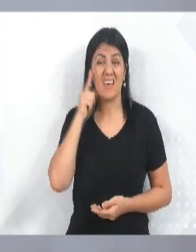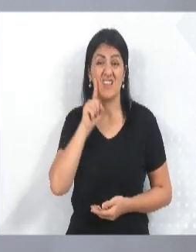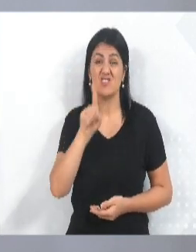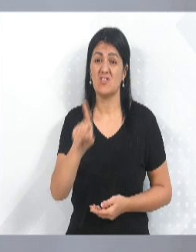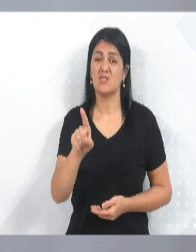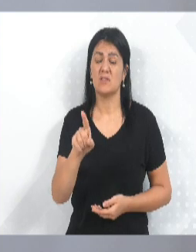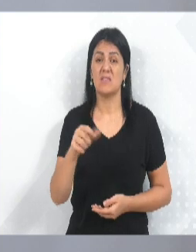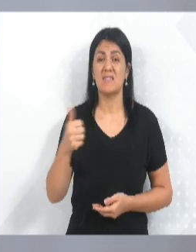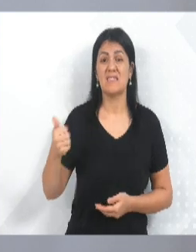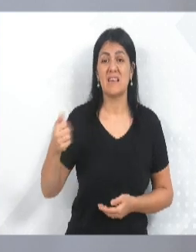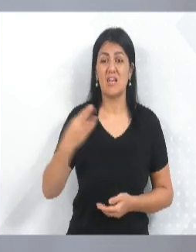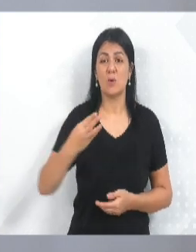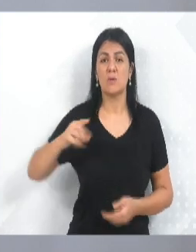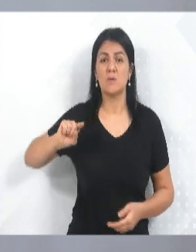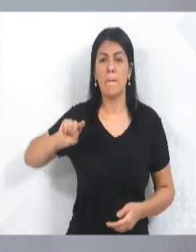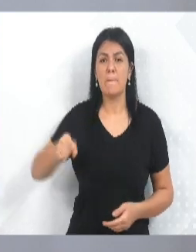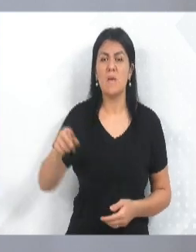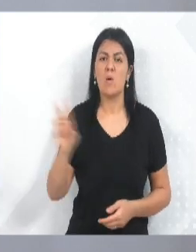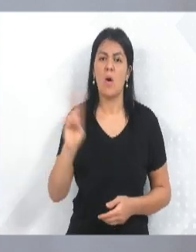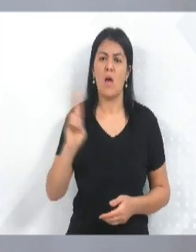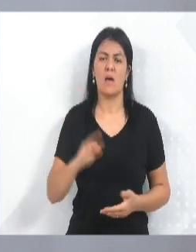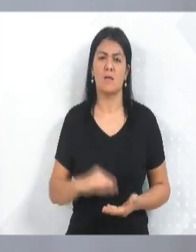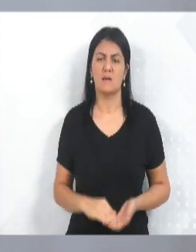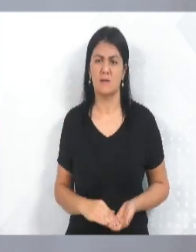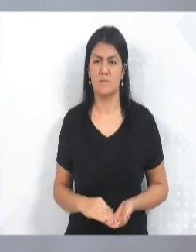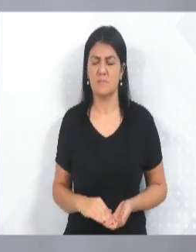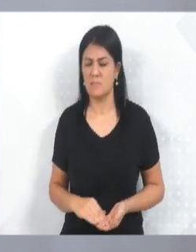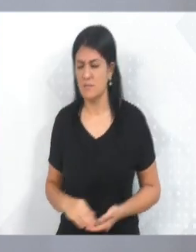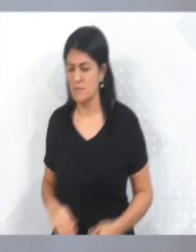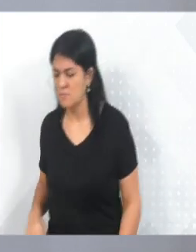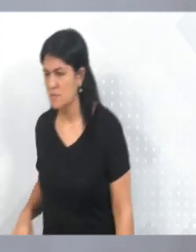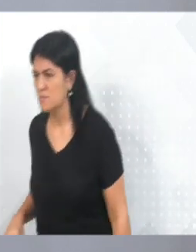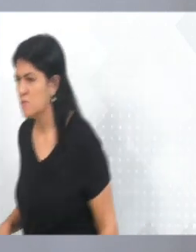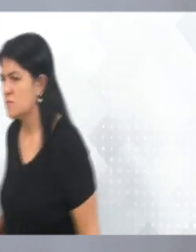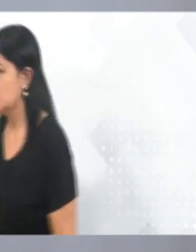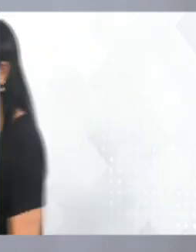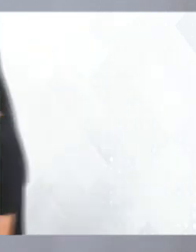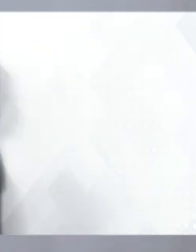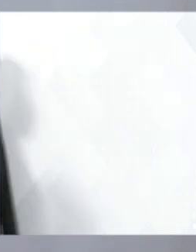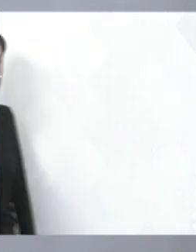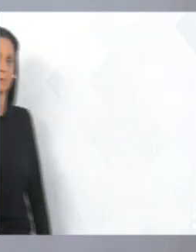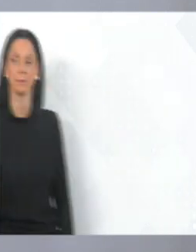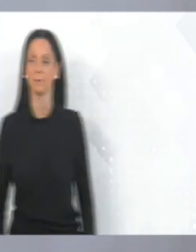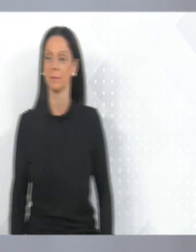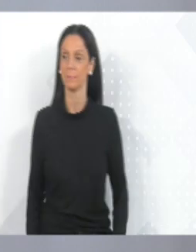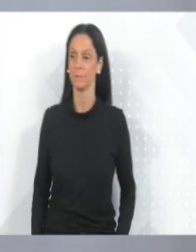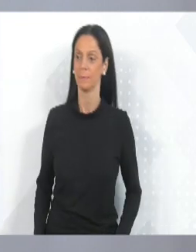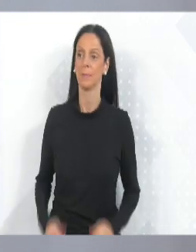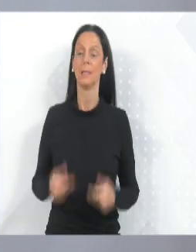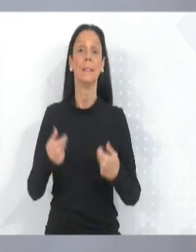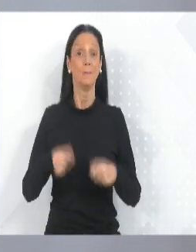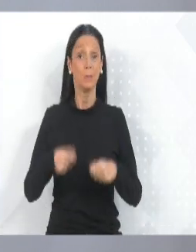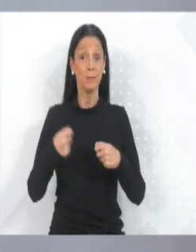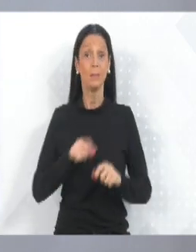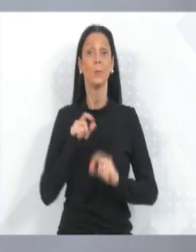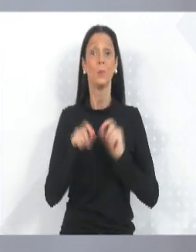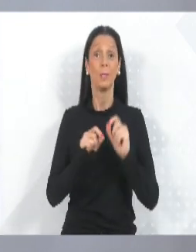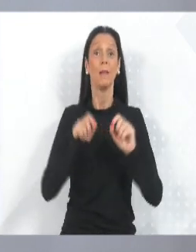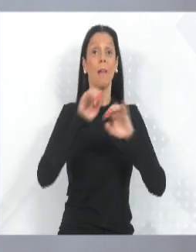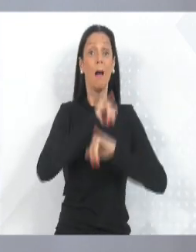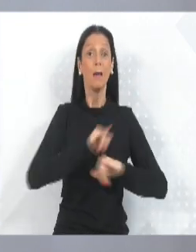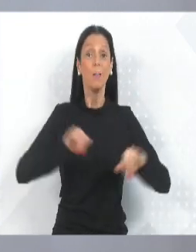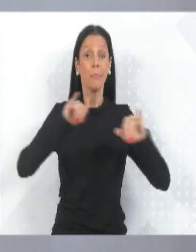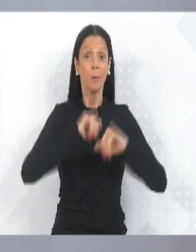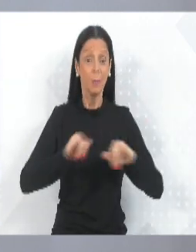falando em R 14.000 só de antibiótico então nós temos que fazer chegar esse acesso da informação à